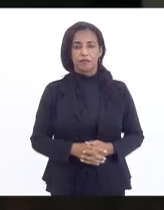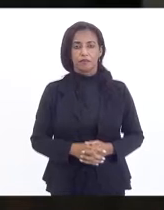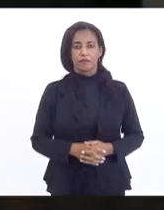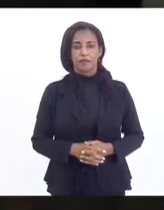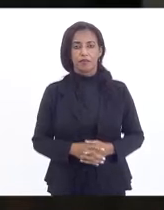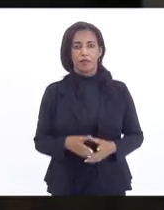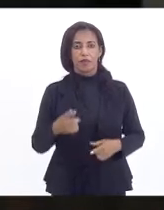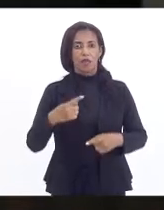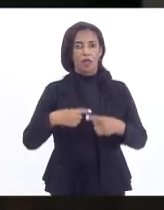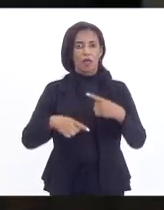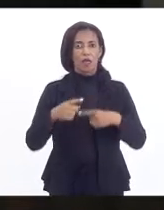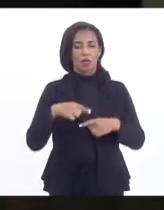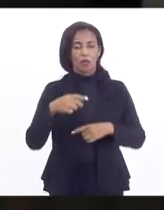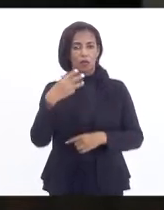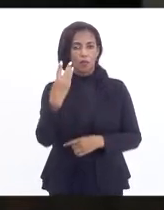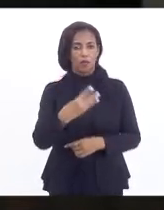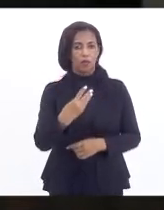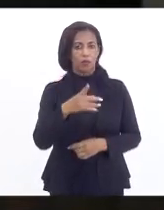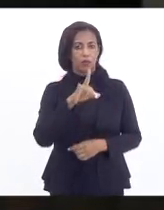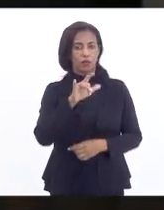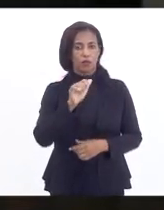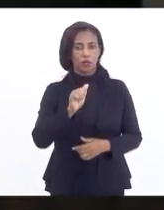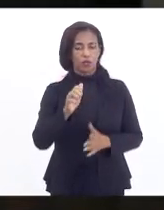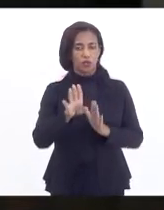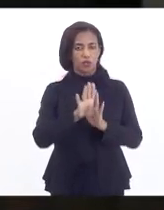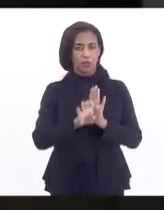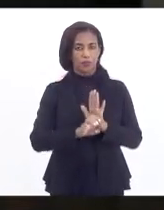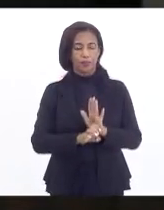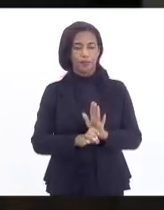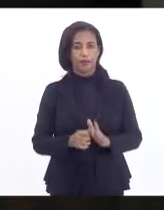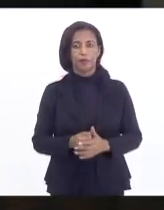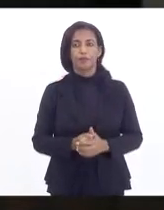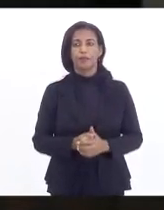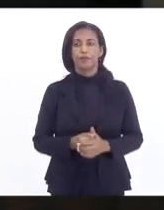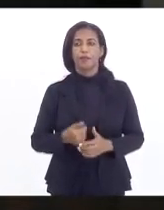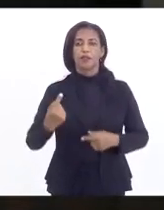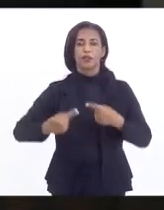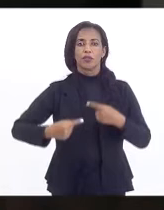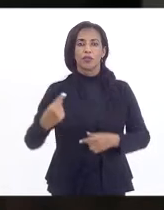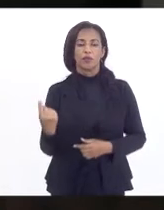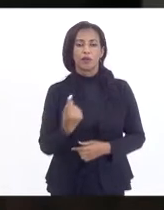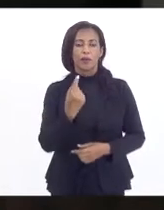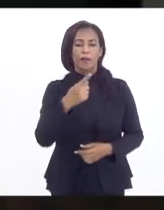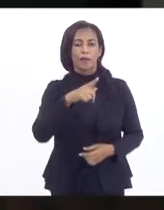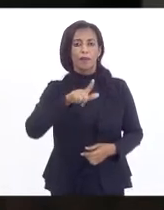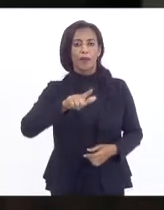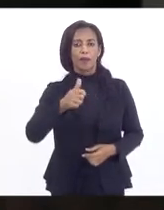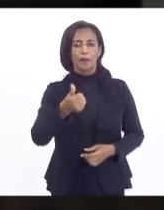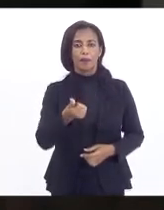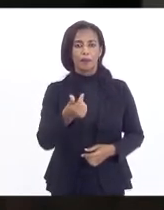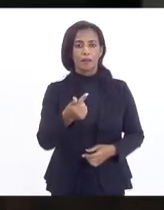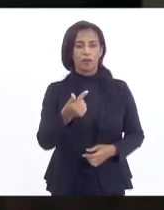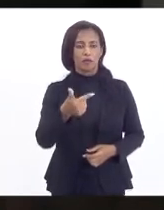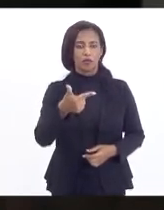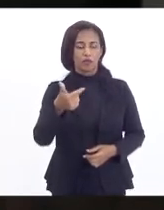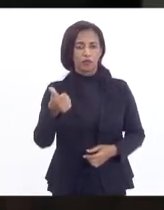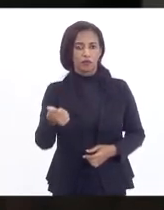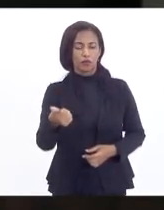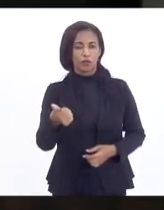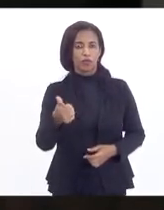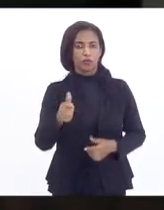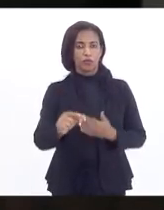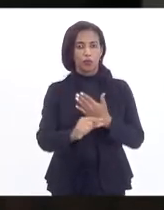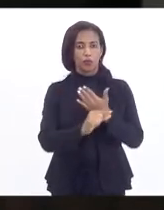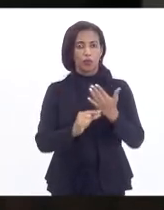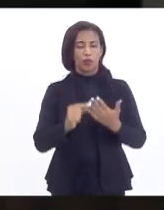Torna para o terceiro dia. Para recebimento de emendas. Em tramitação ordinária, discussão única, projeto de resolução 678/21, de